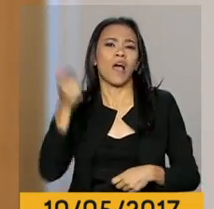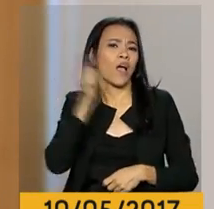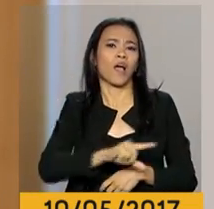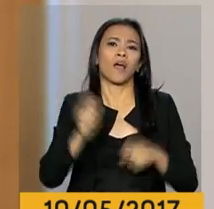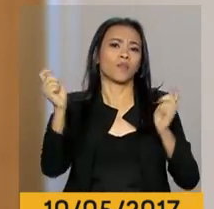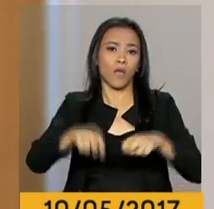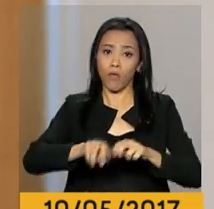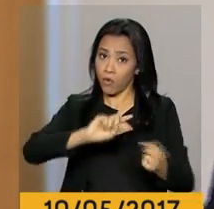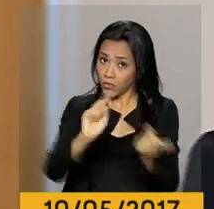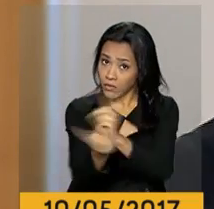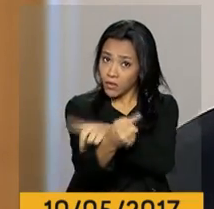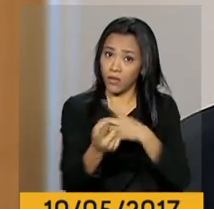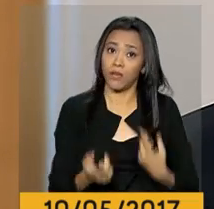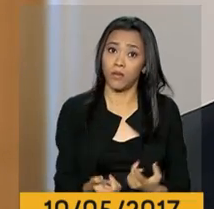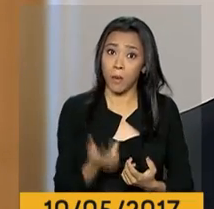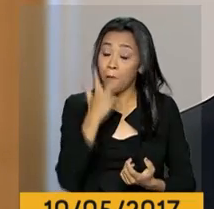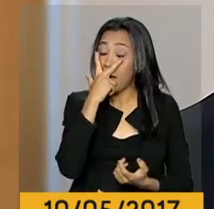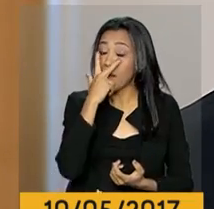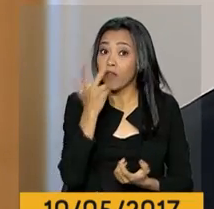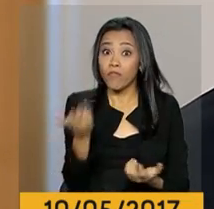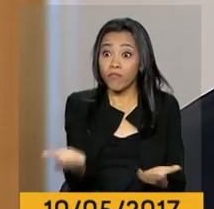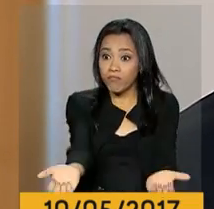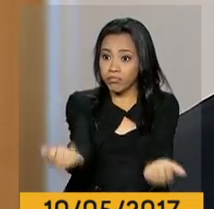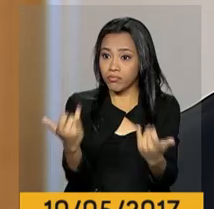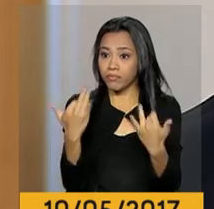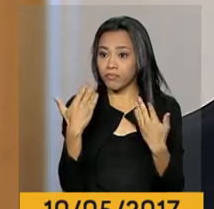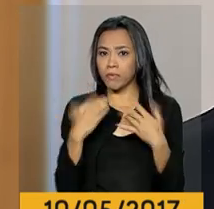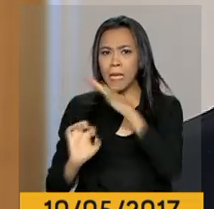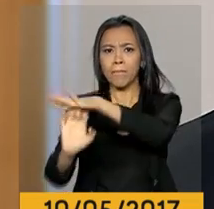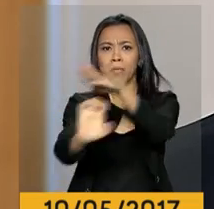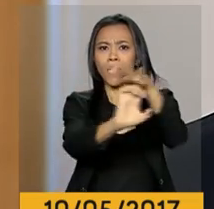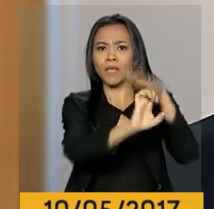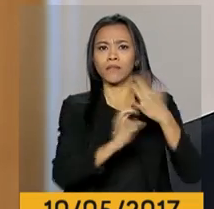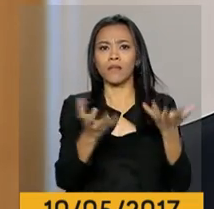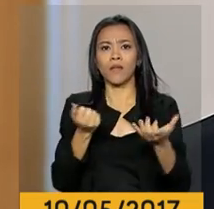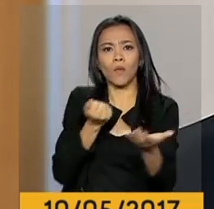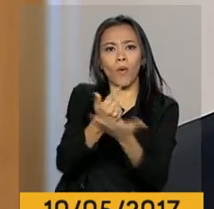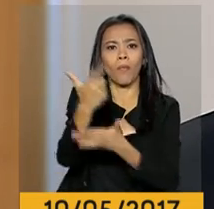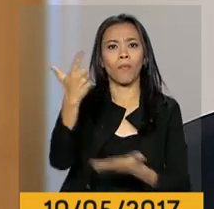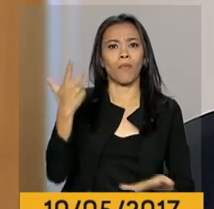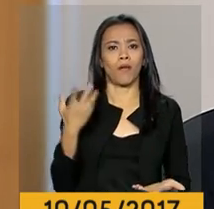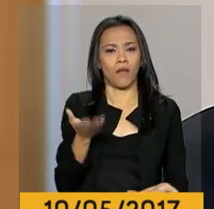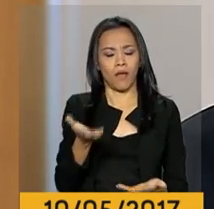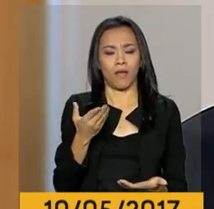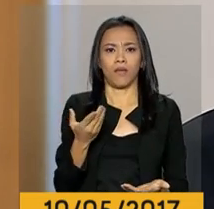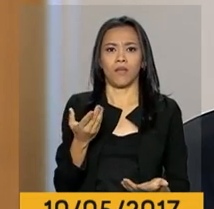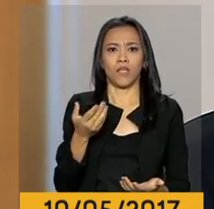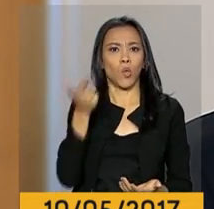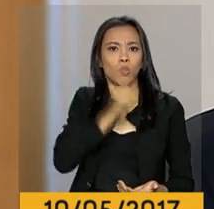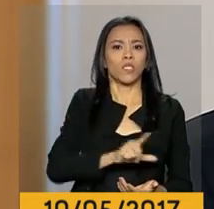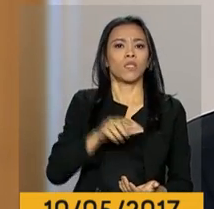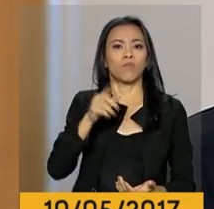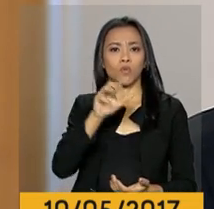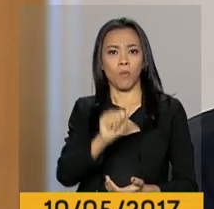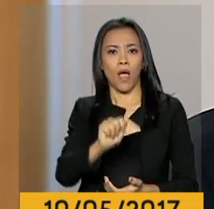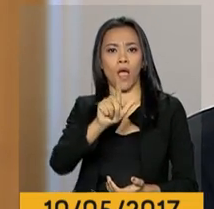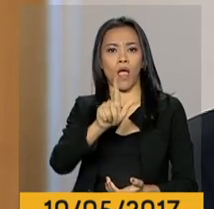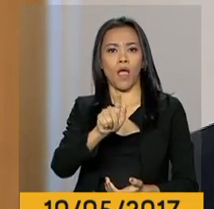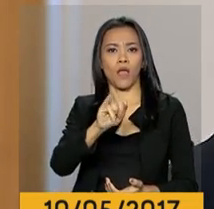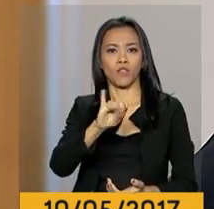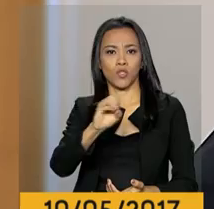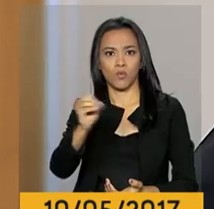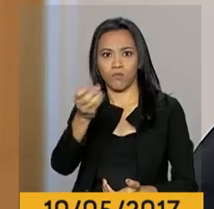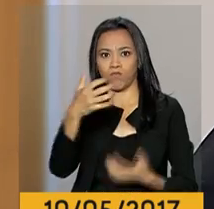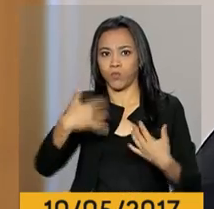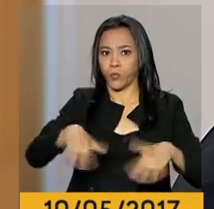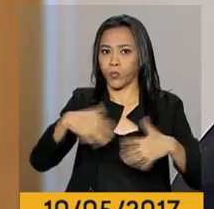contrário Diferentemente apareceram muitos concorrentes que eh geraram ágil extraordinário não é no